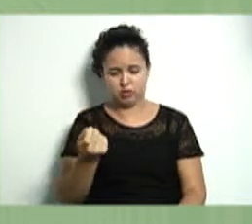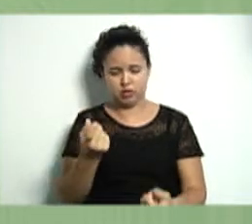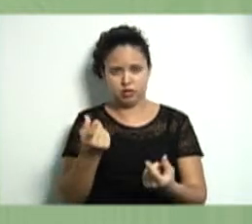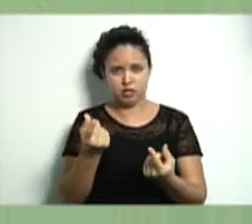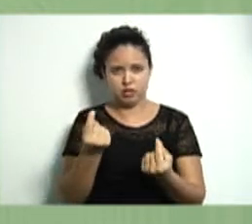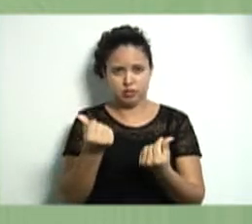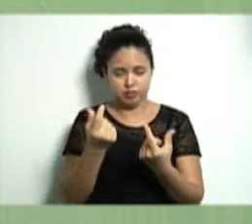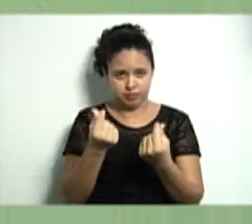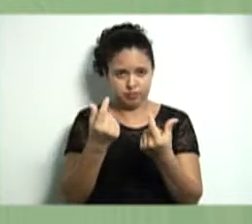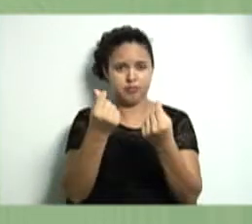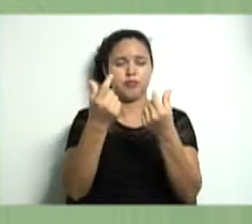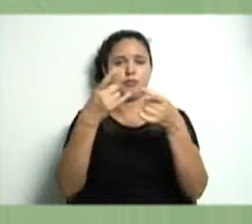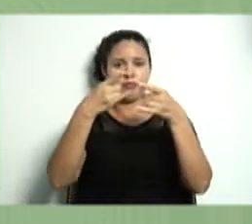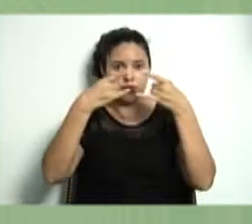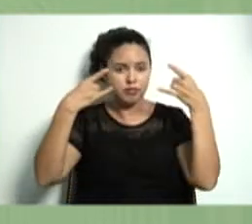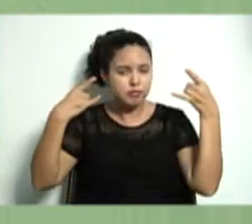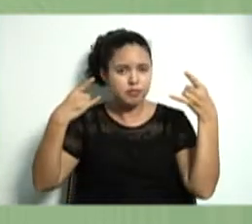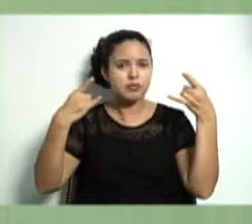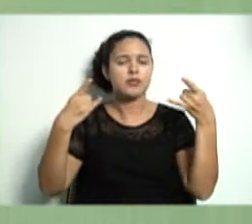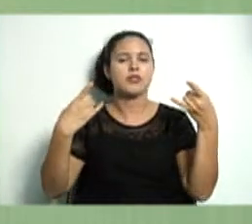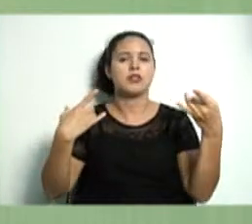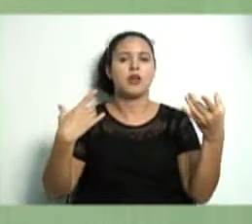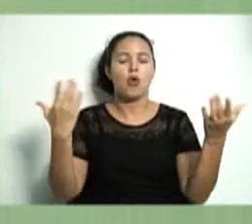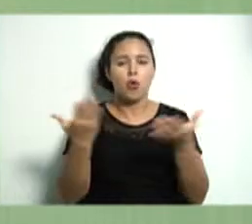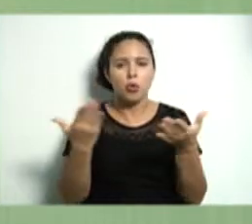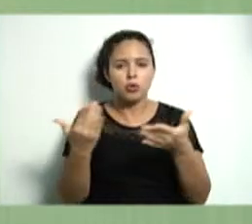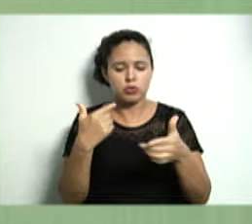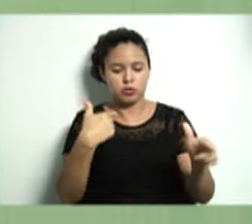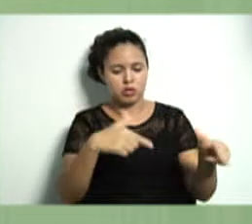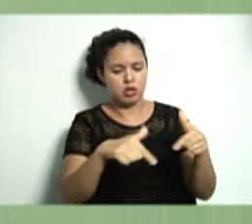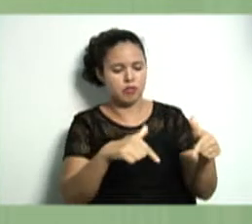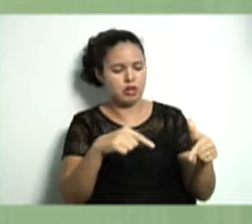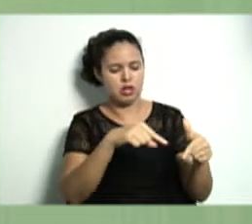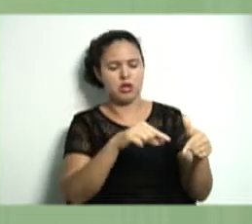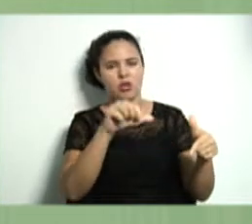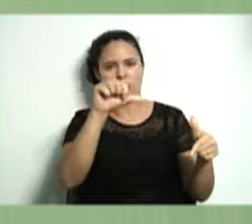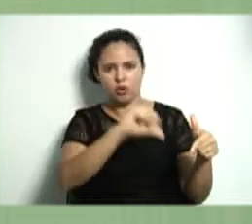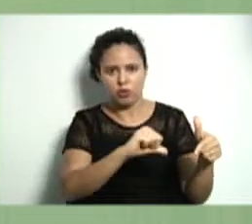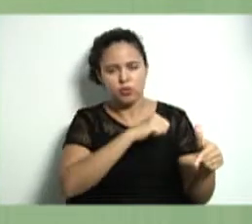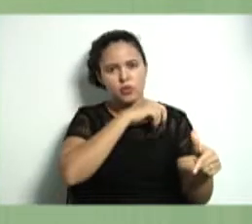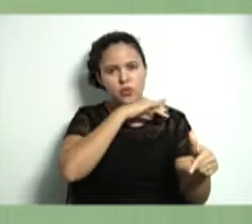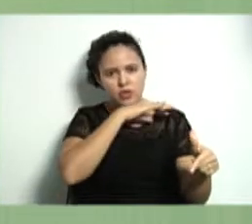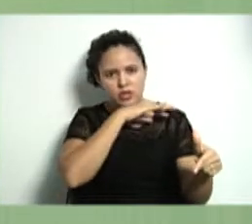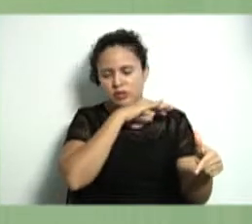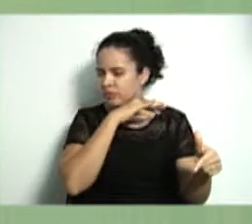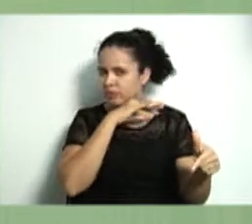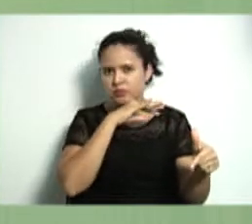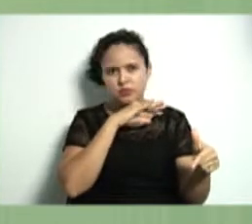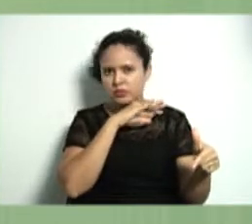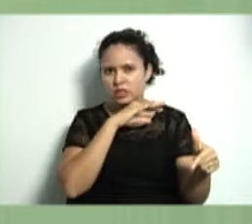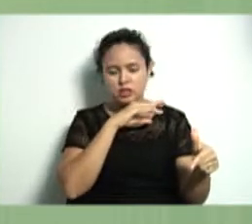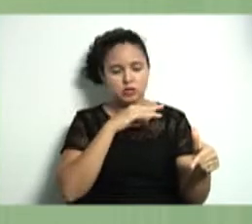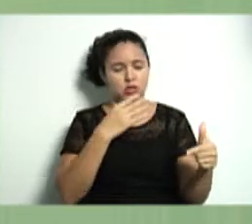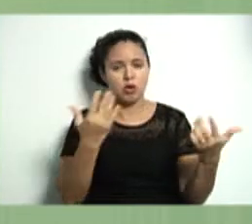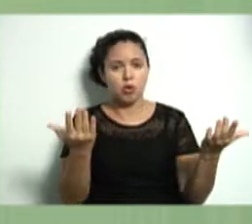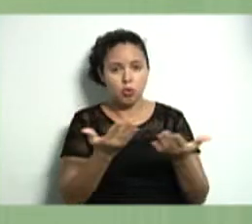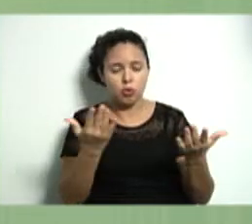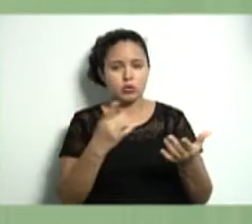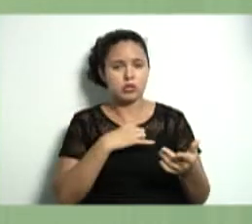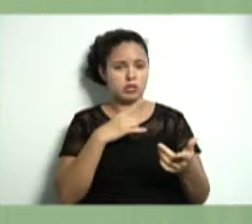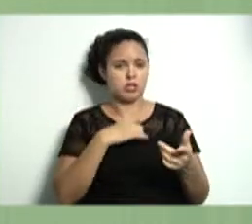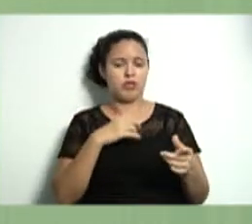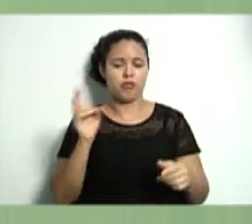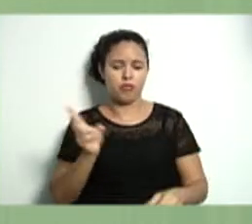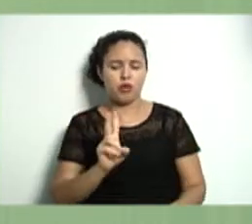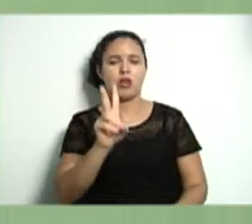Então, o trabalho, que era algo ruim e sem valor, destinado àqueles que eram punidos por Deus, o trabalho,